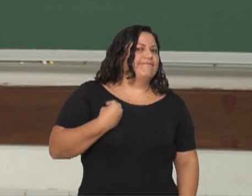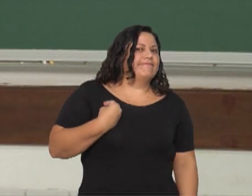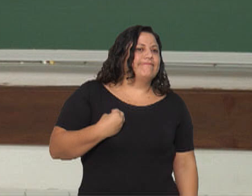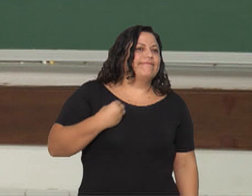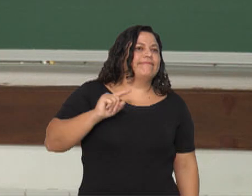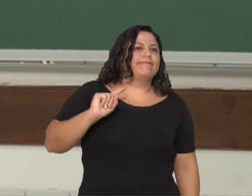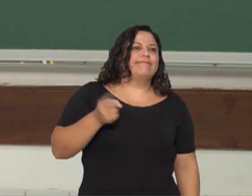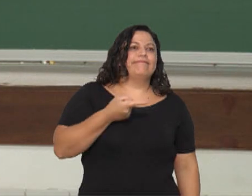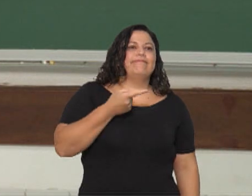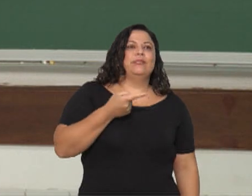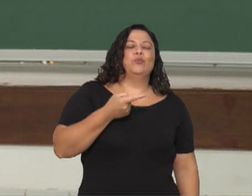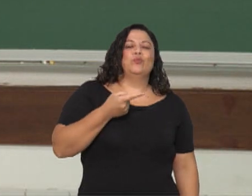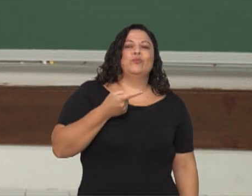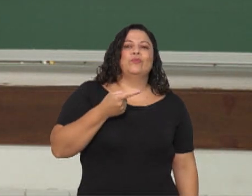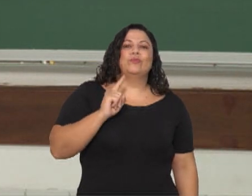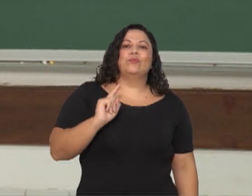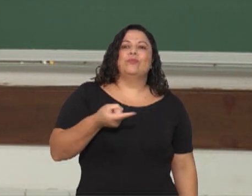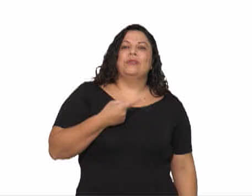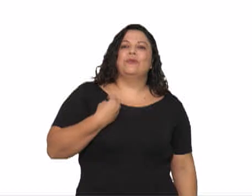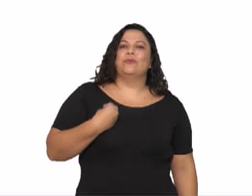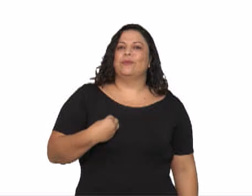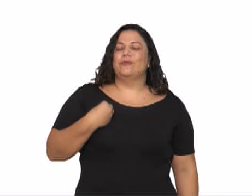Situações reais e imaginárias,